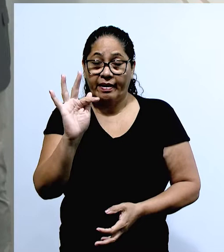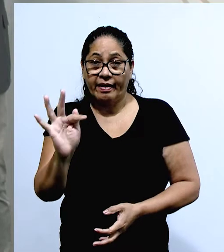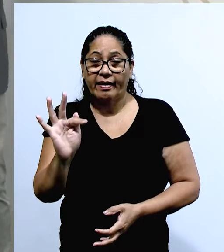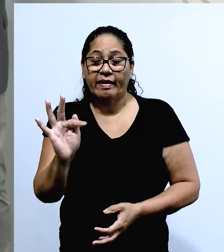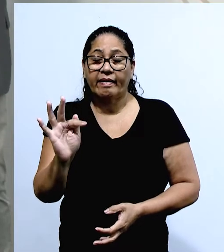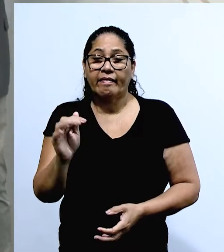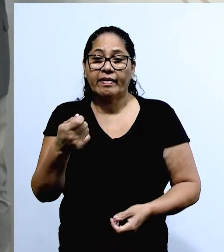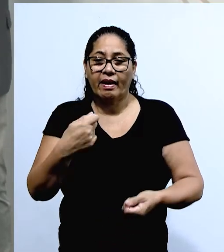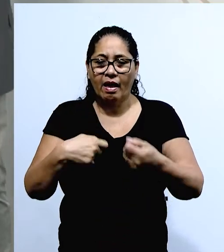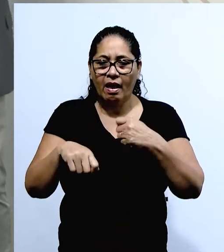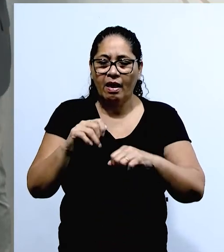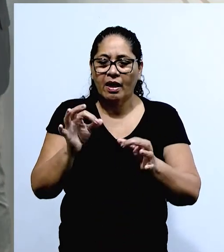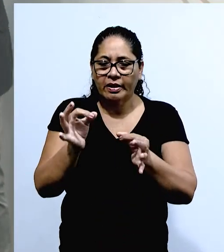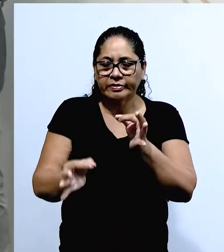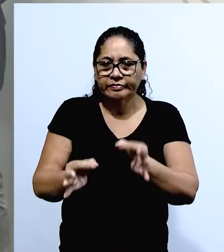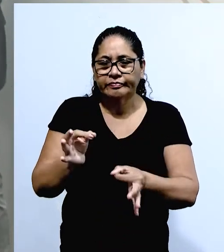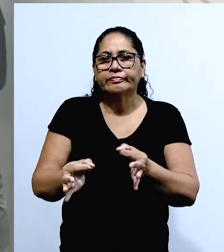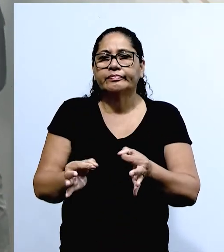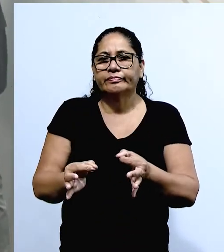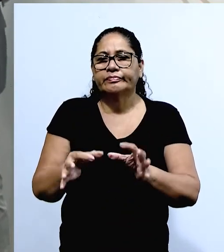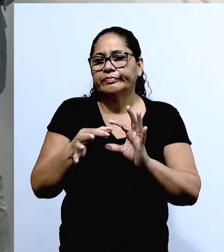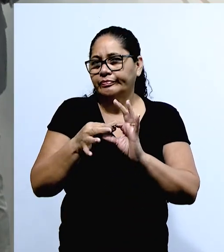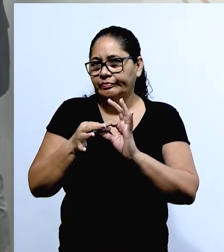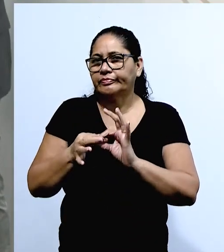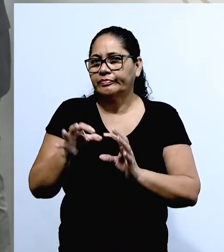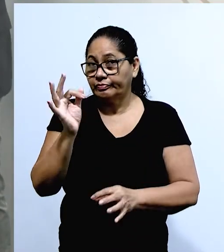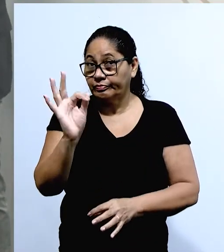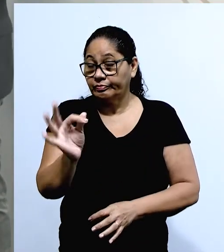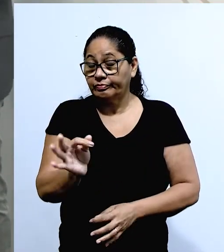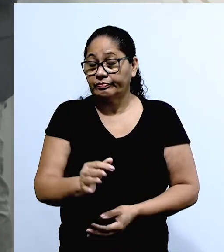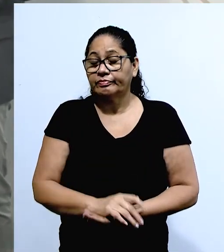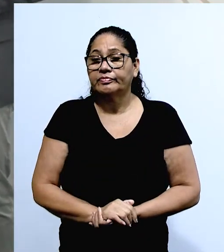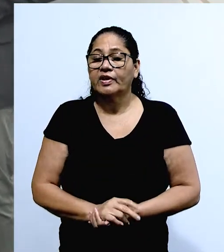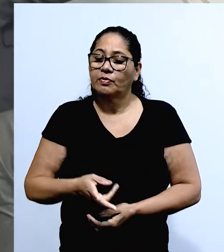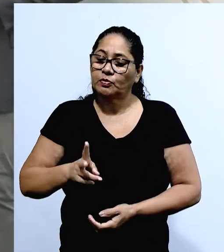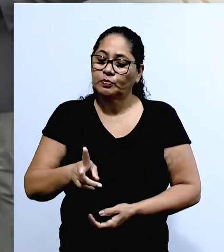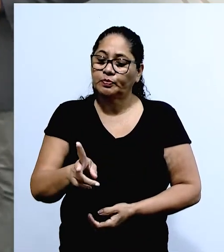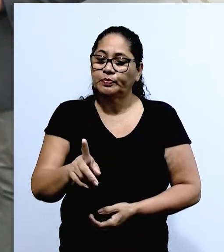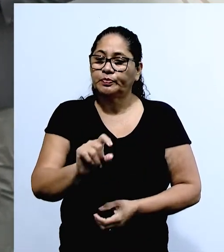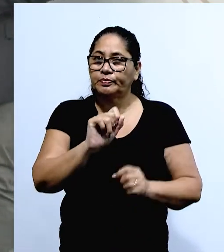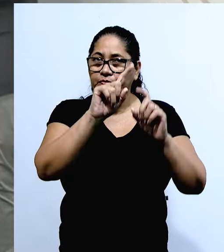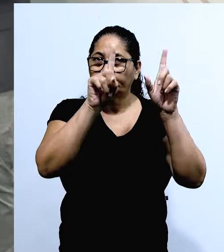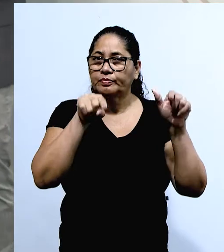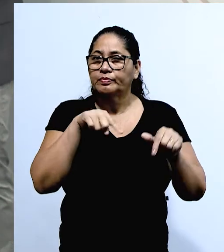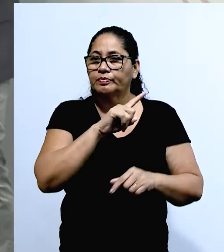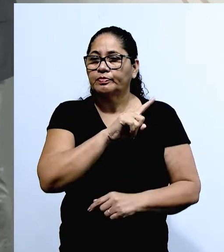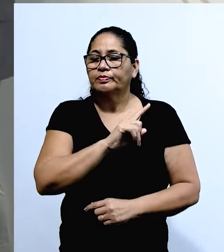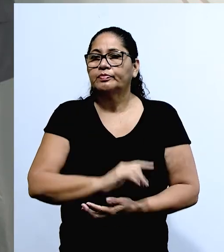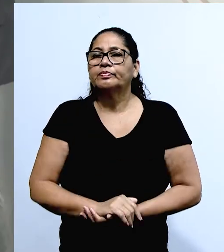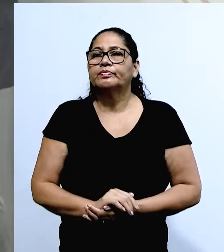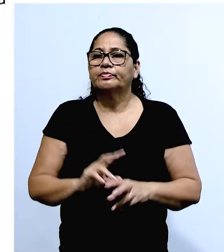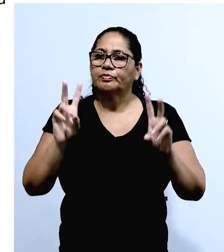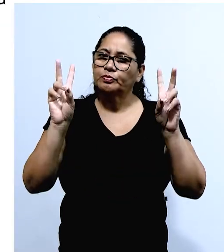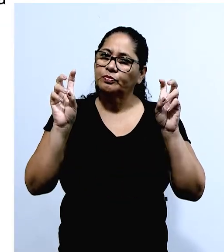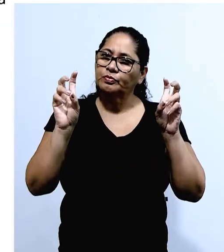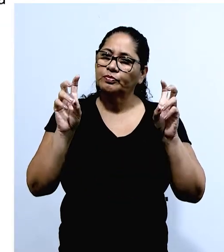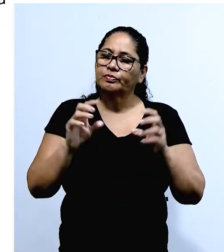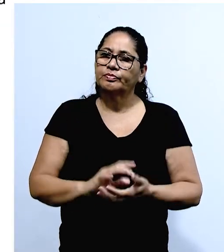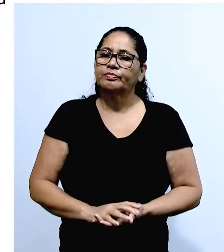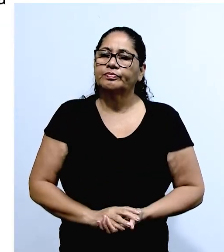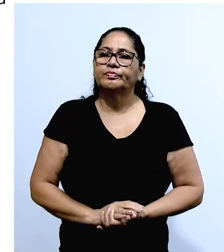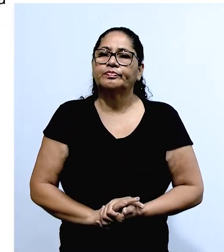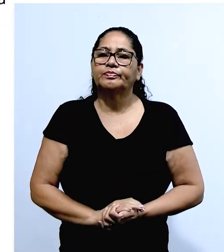e administrativa no âmbito da União. Perfeito? Vamos avançar aqui no quadro para mais uma temática. Vem comigo